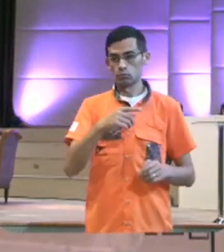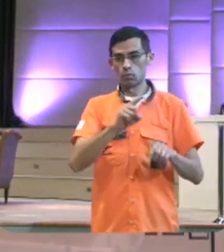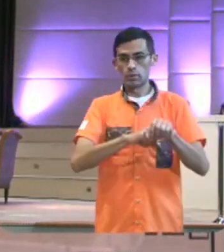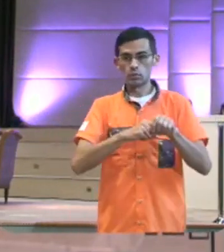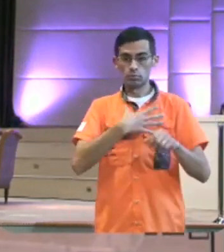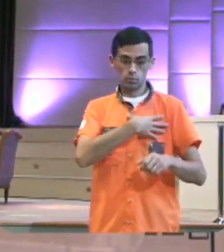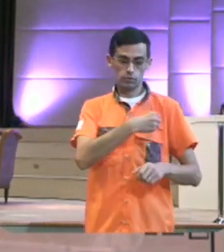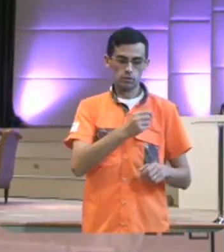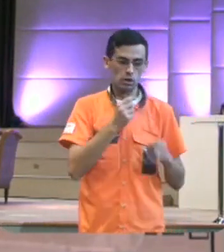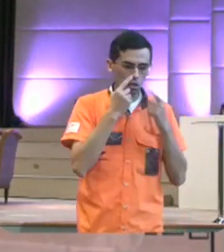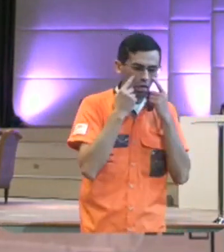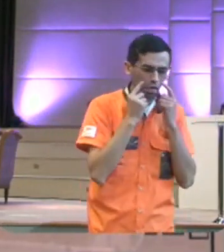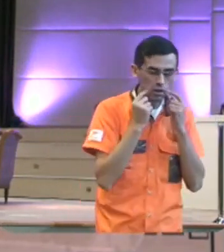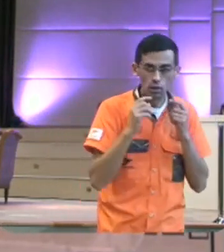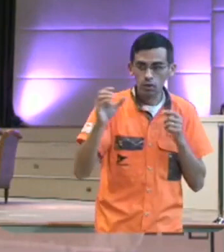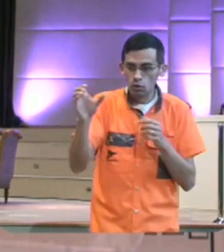filho.